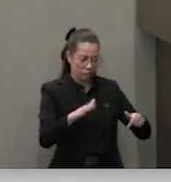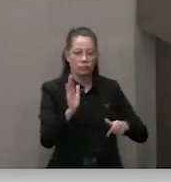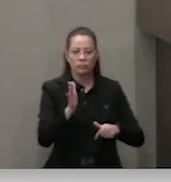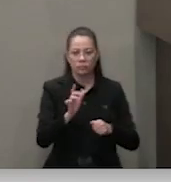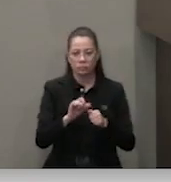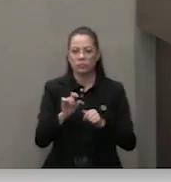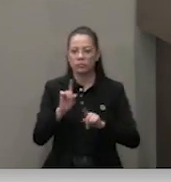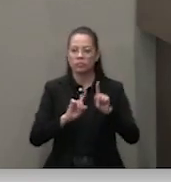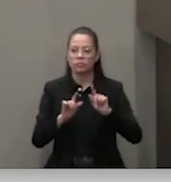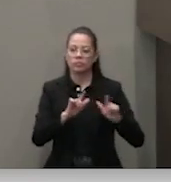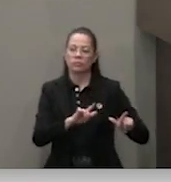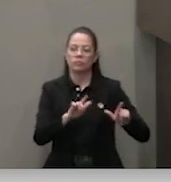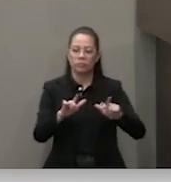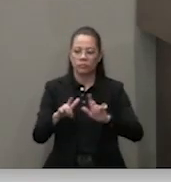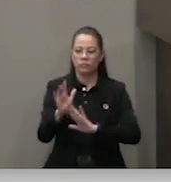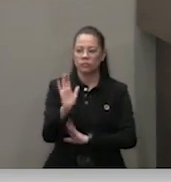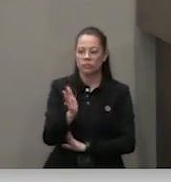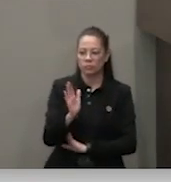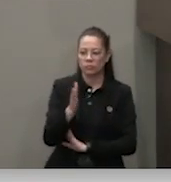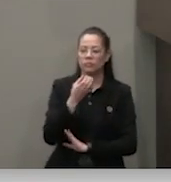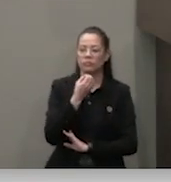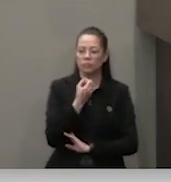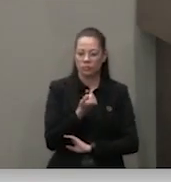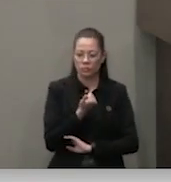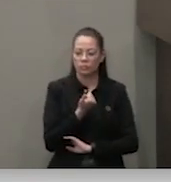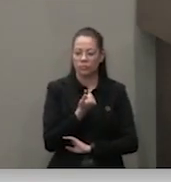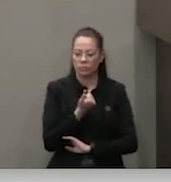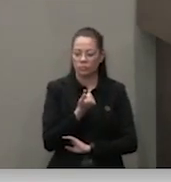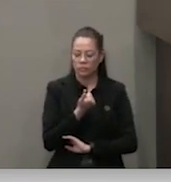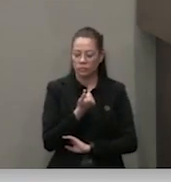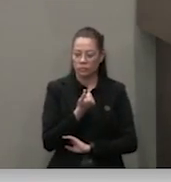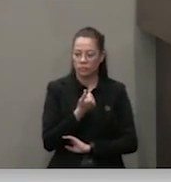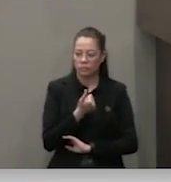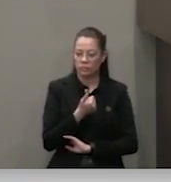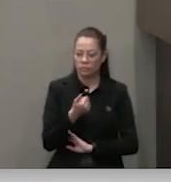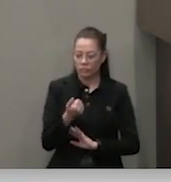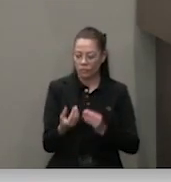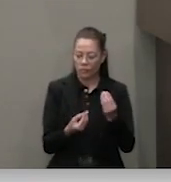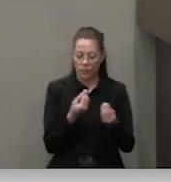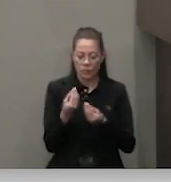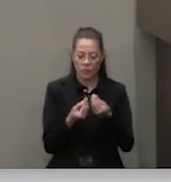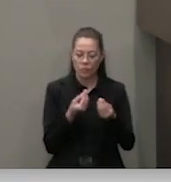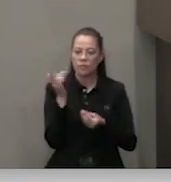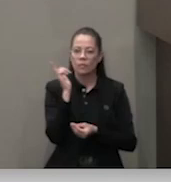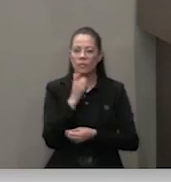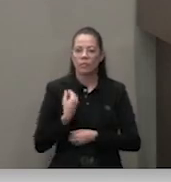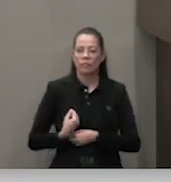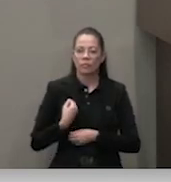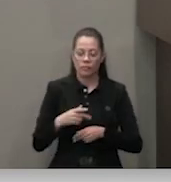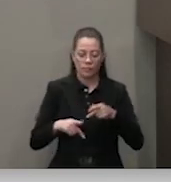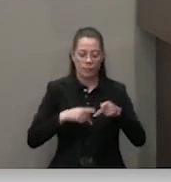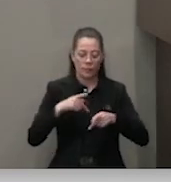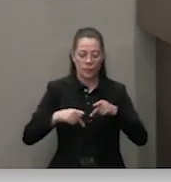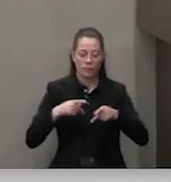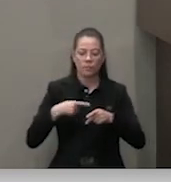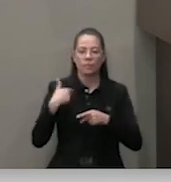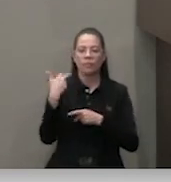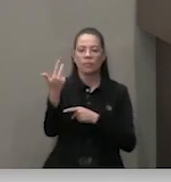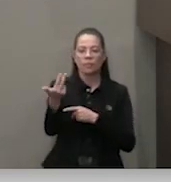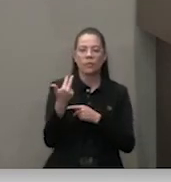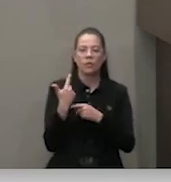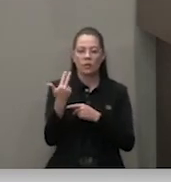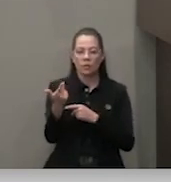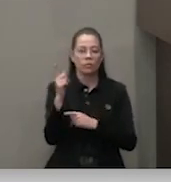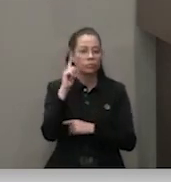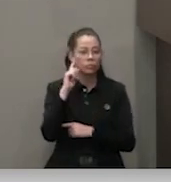foi largado em alguns trechos fica bom sen não não tem como esse povo sair do interior e vir pra cidade tem gente